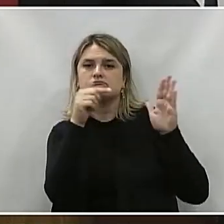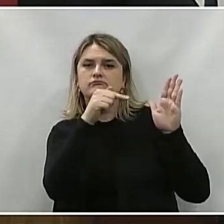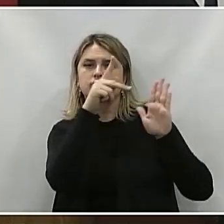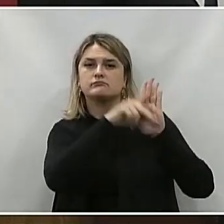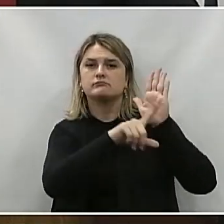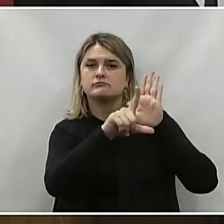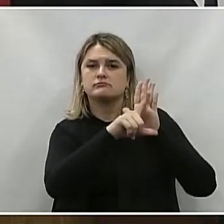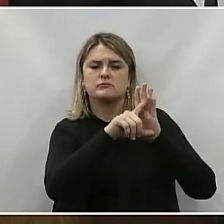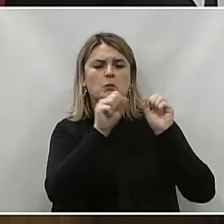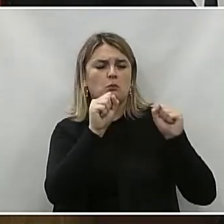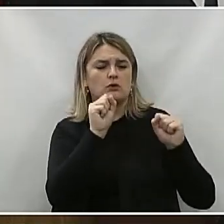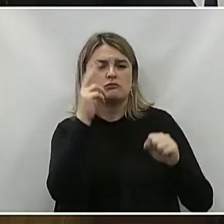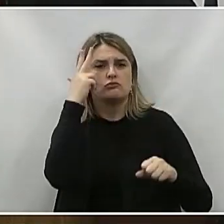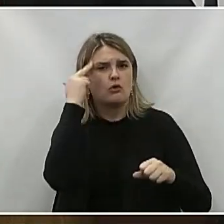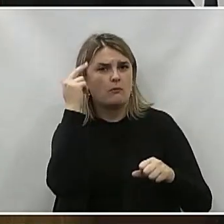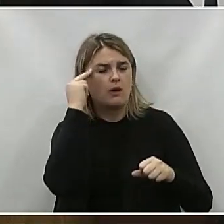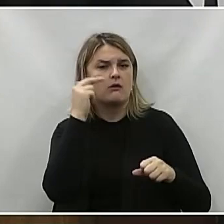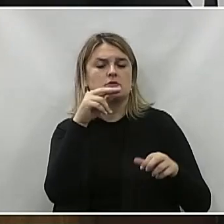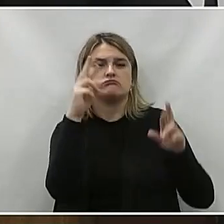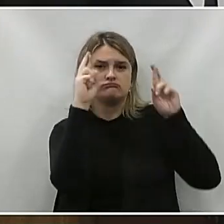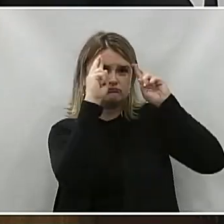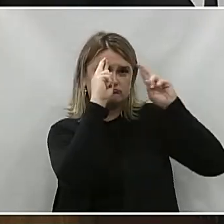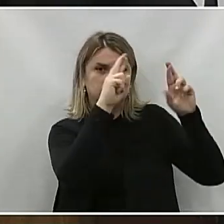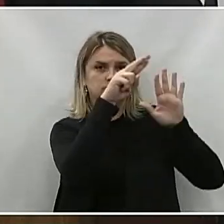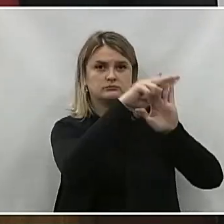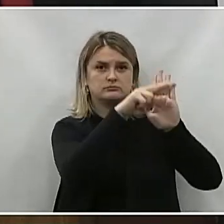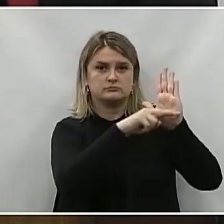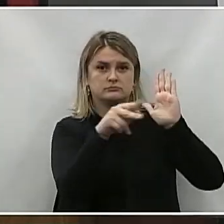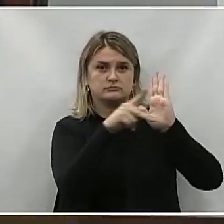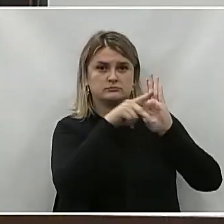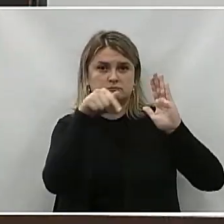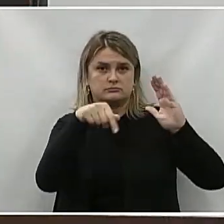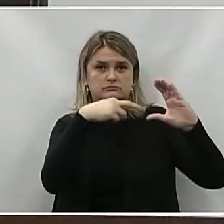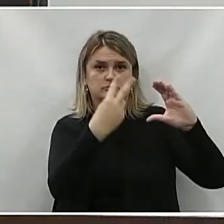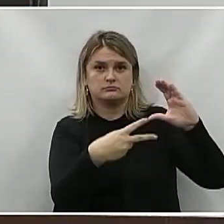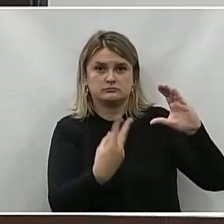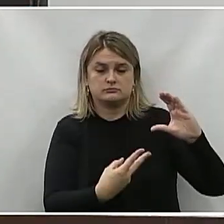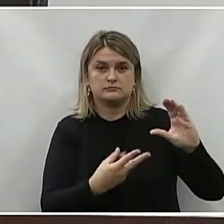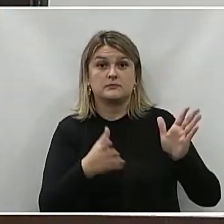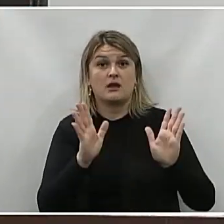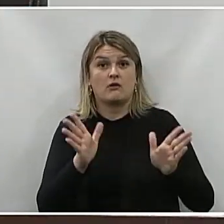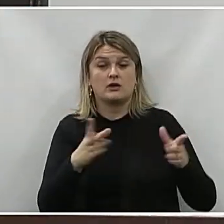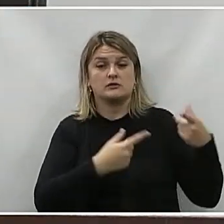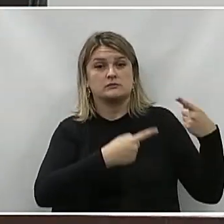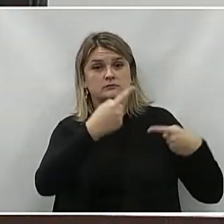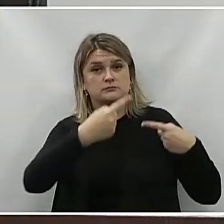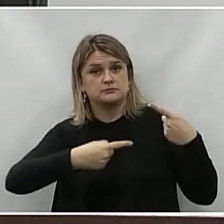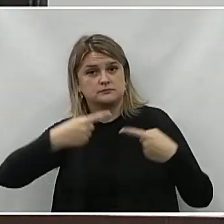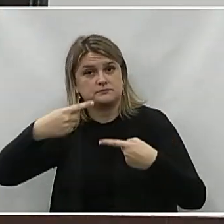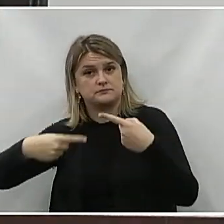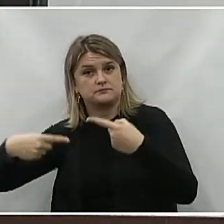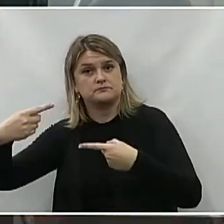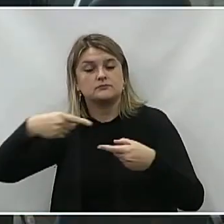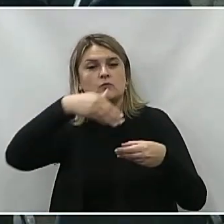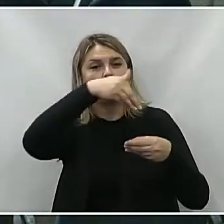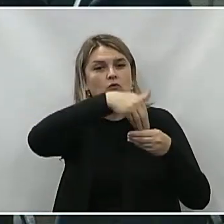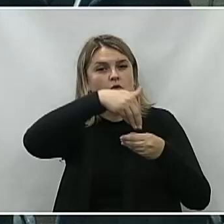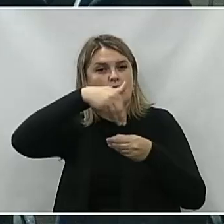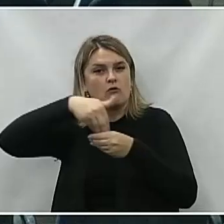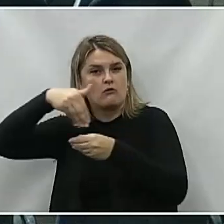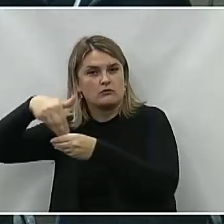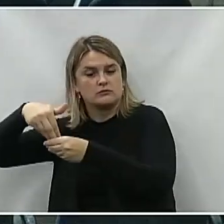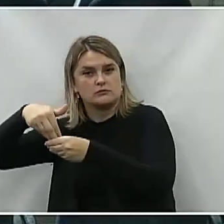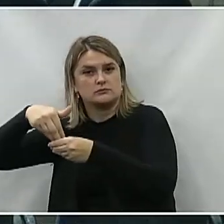questão Devendo mesmo Seguir os trâmites Do regimento É o parecer Em discussão Em votação